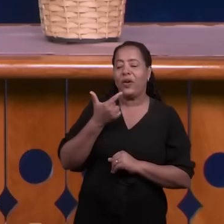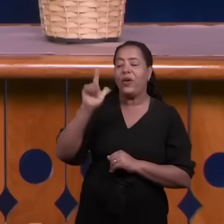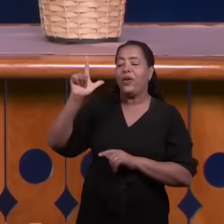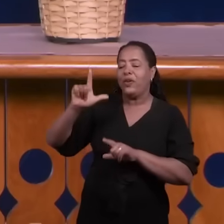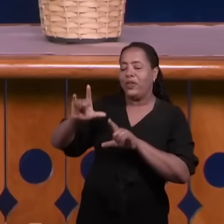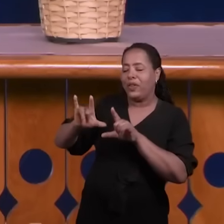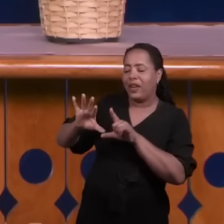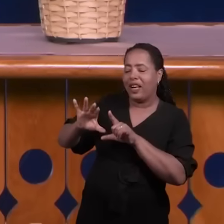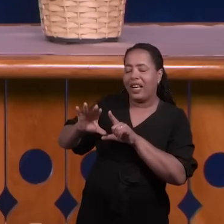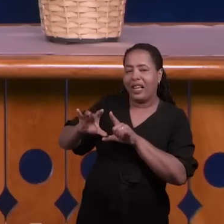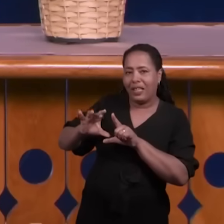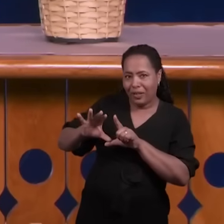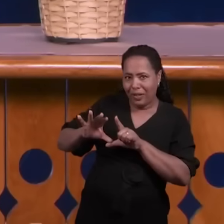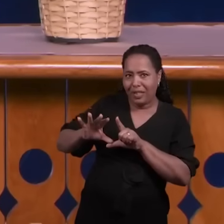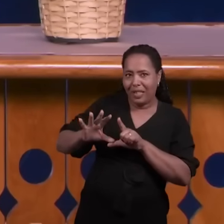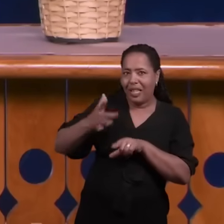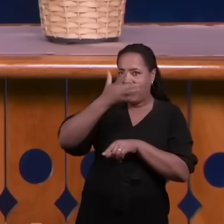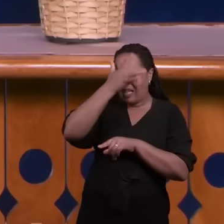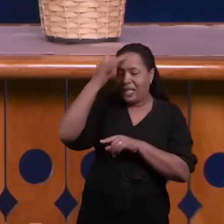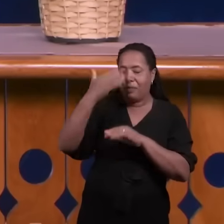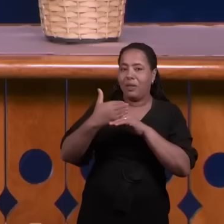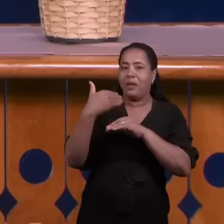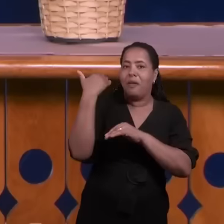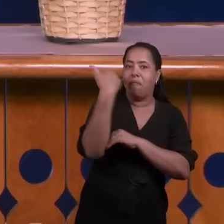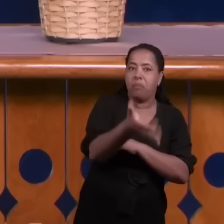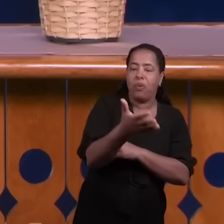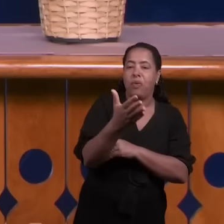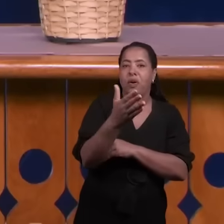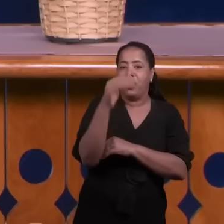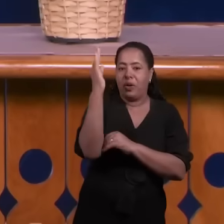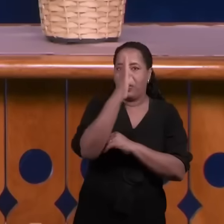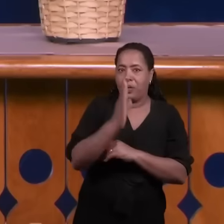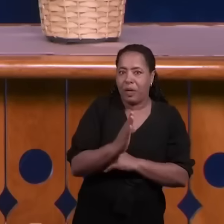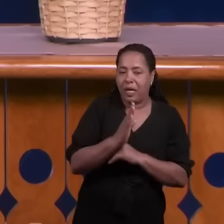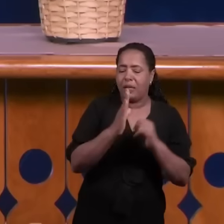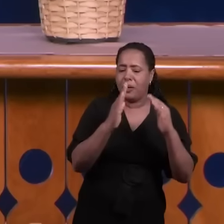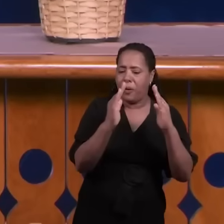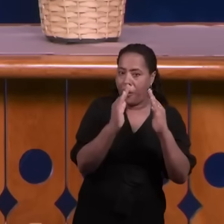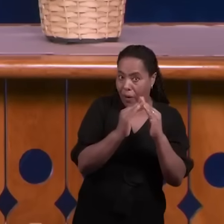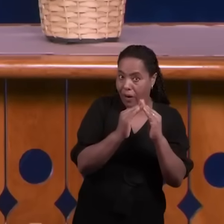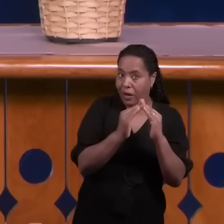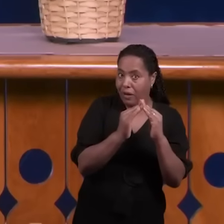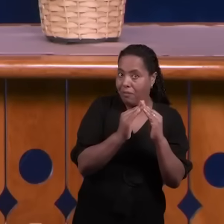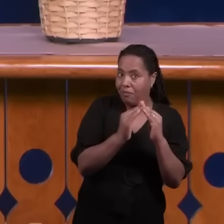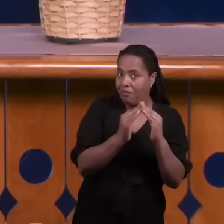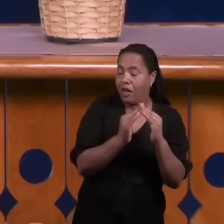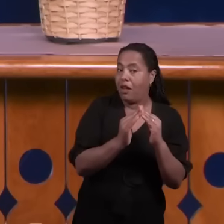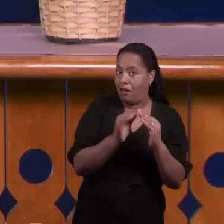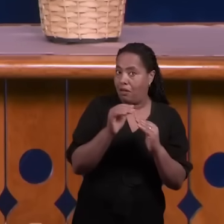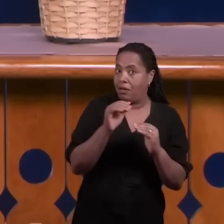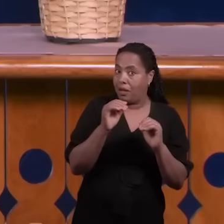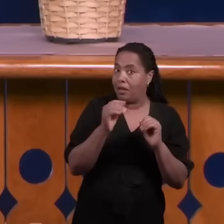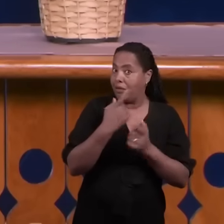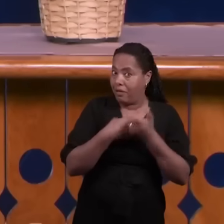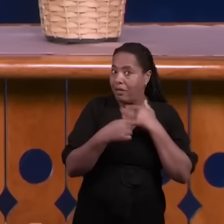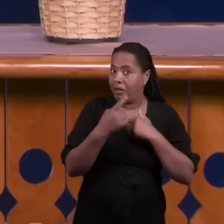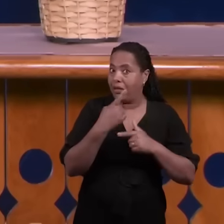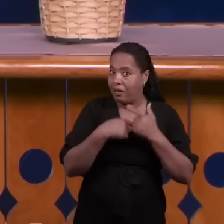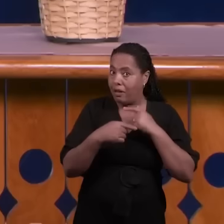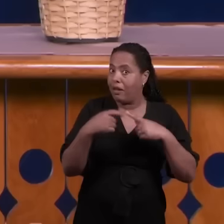seguida um outro QR Code para aqueles que estão fora do Brasil. Você que está fora do